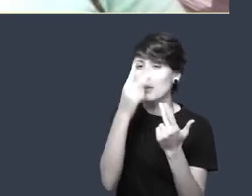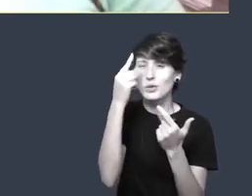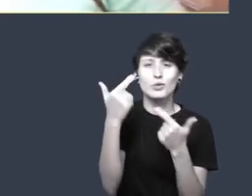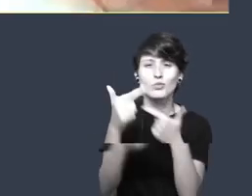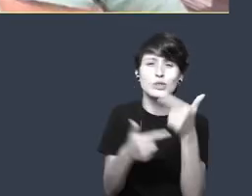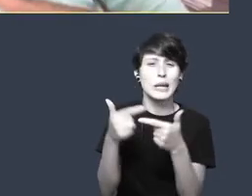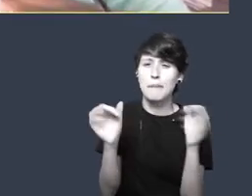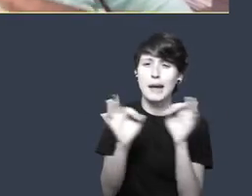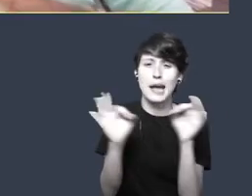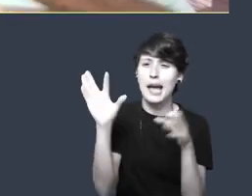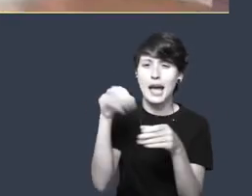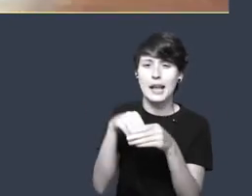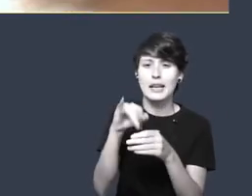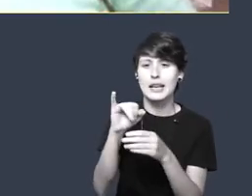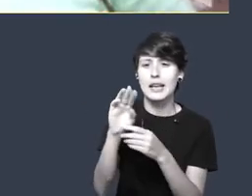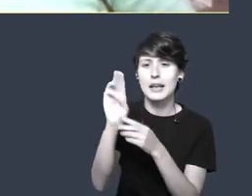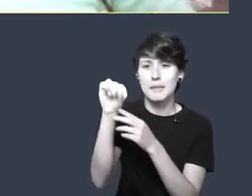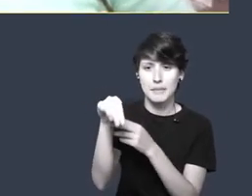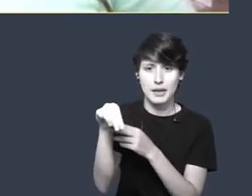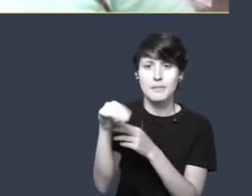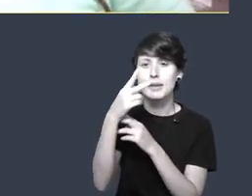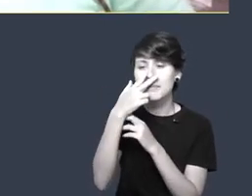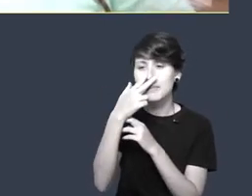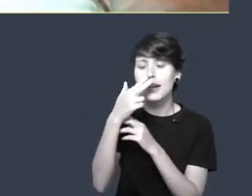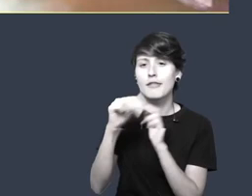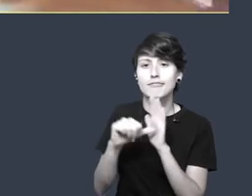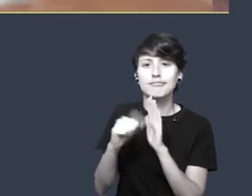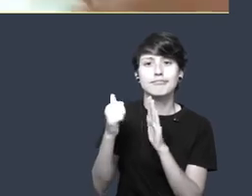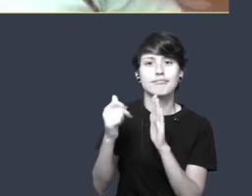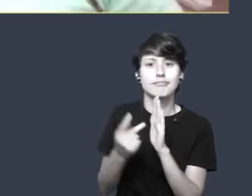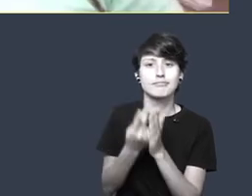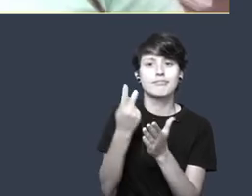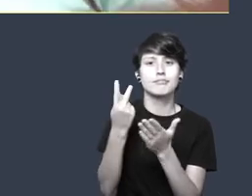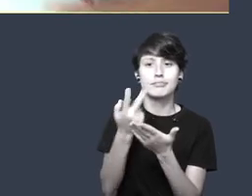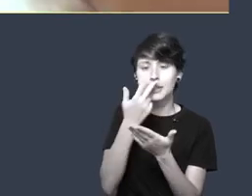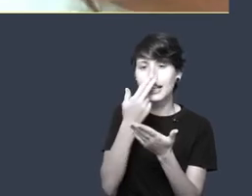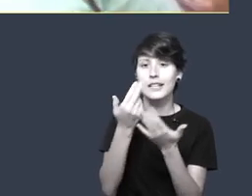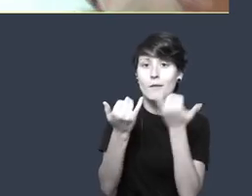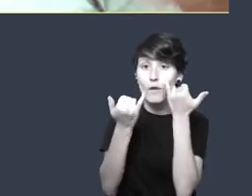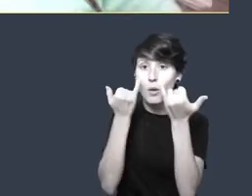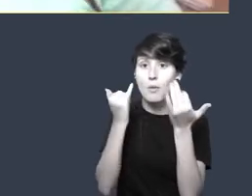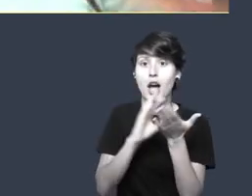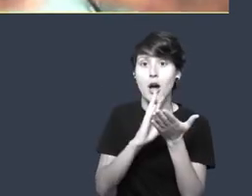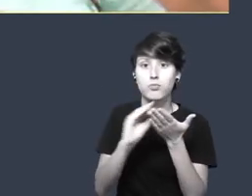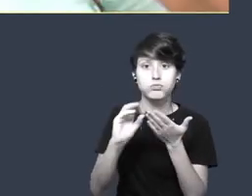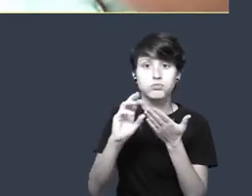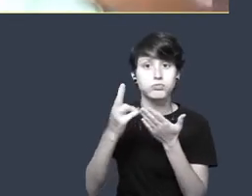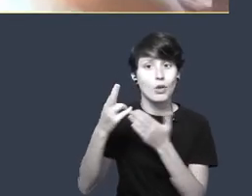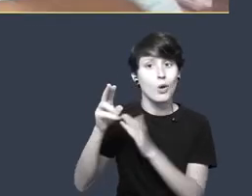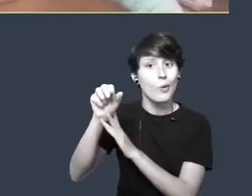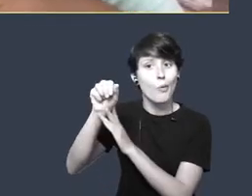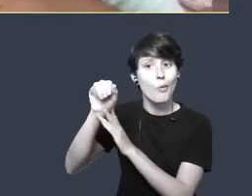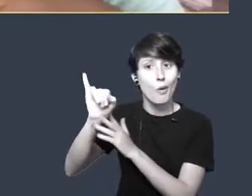na IBM, tem uma visão de que muitas vezes essas empresas, em relação a dados e inteligência artificial, elas